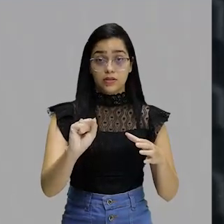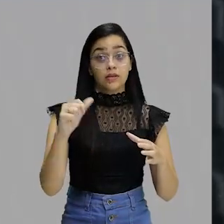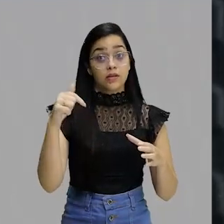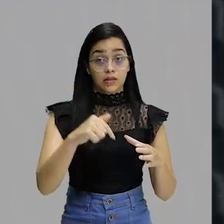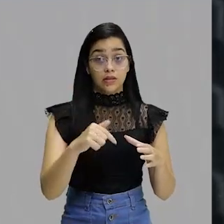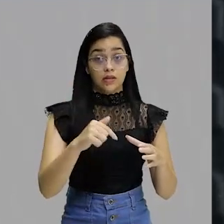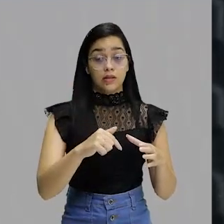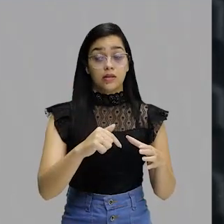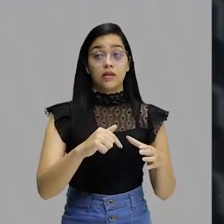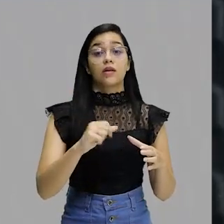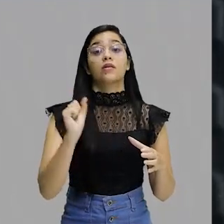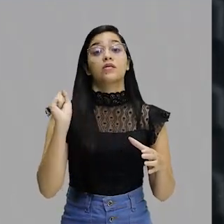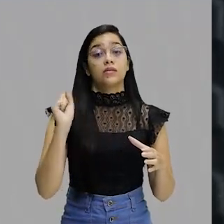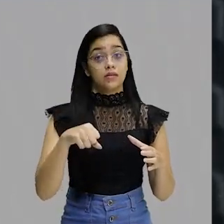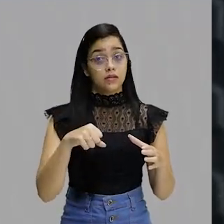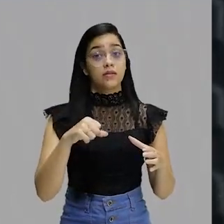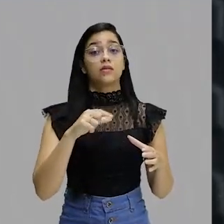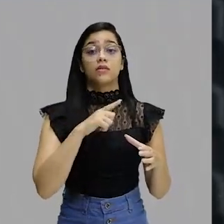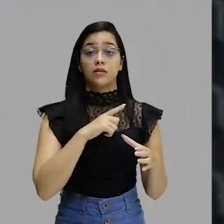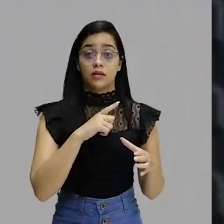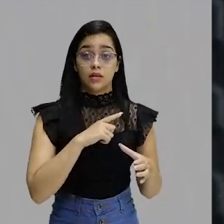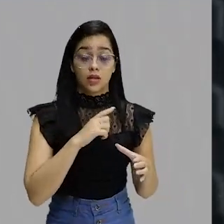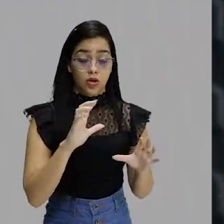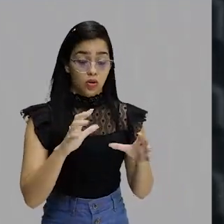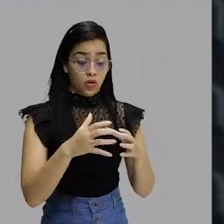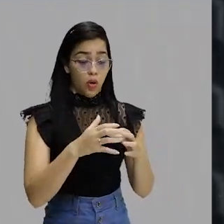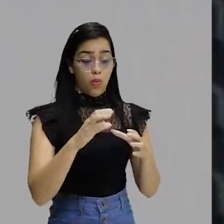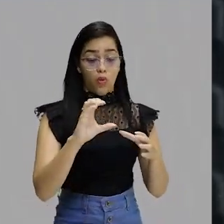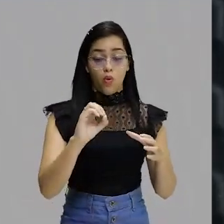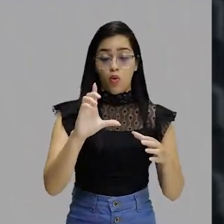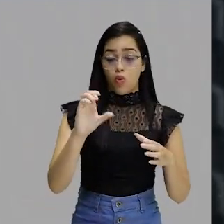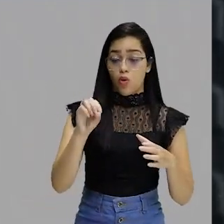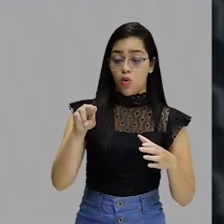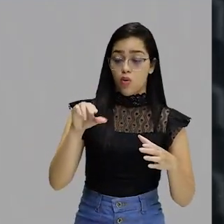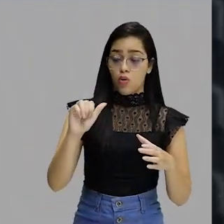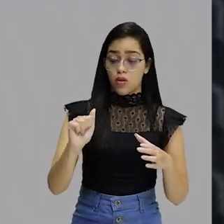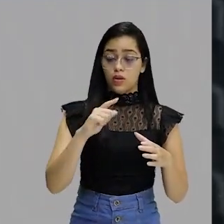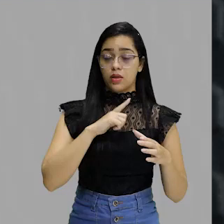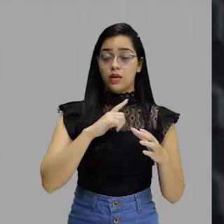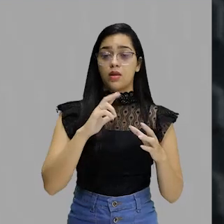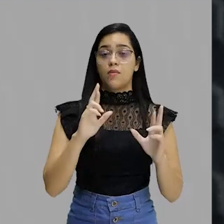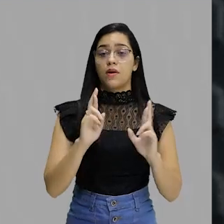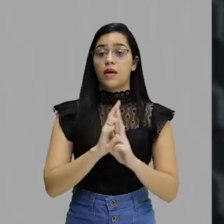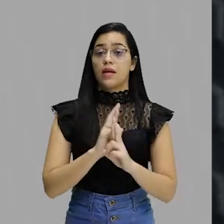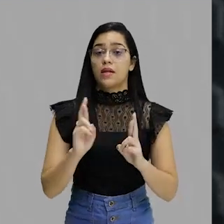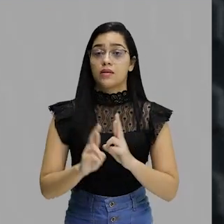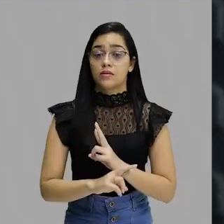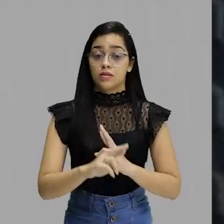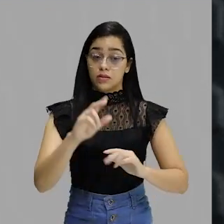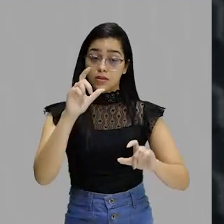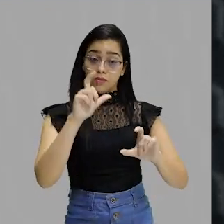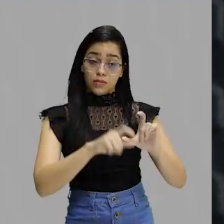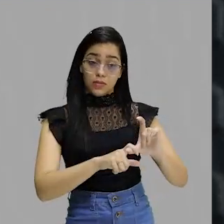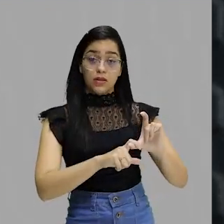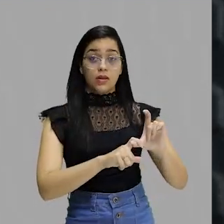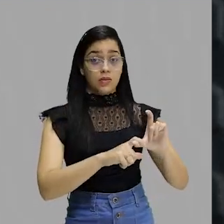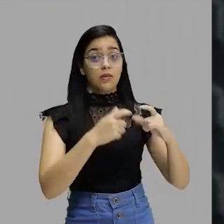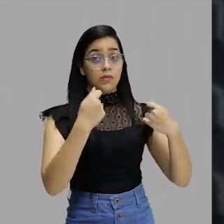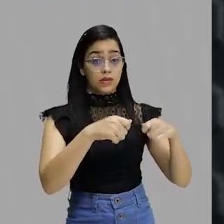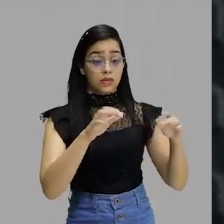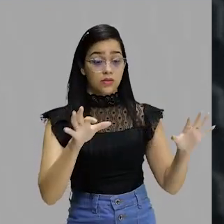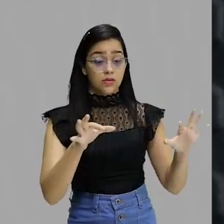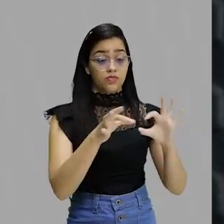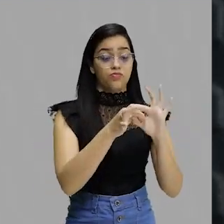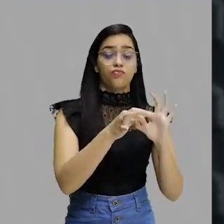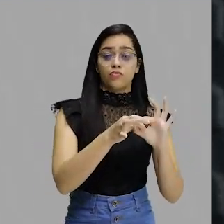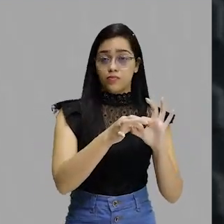corais, eles sim, eles por serem uma colônia, eles têm uma relação de dependência. Um precisa estar ligado com